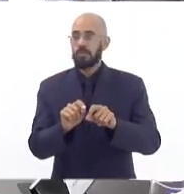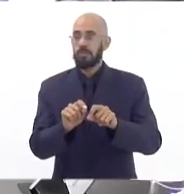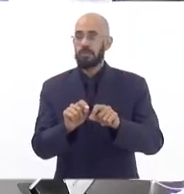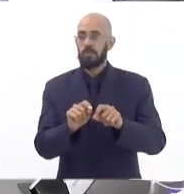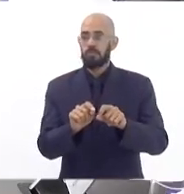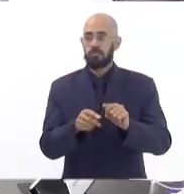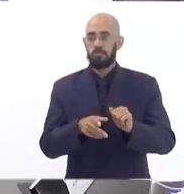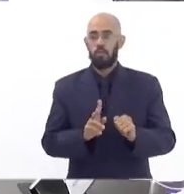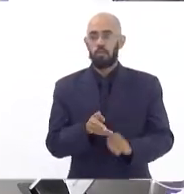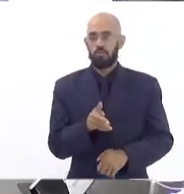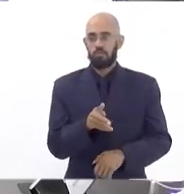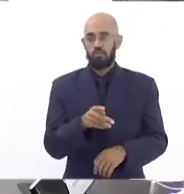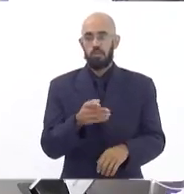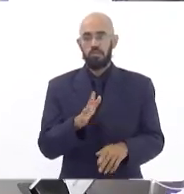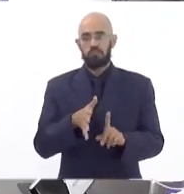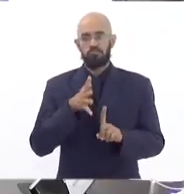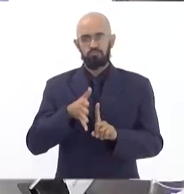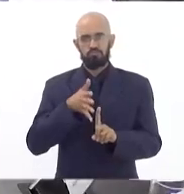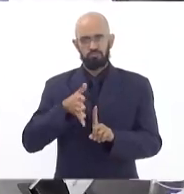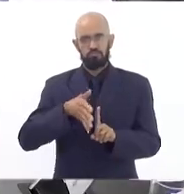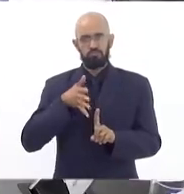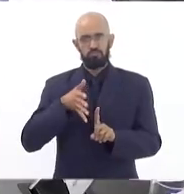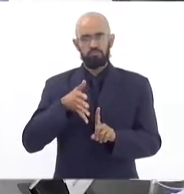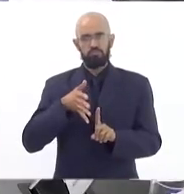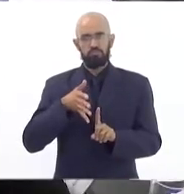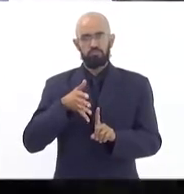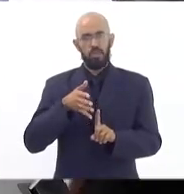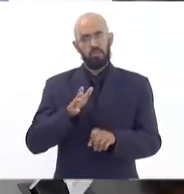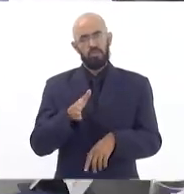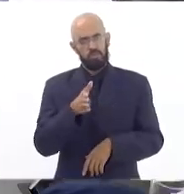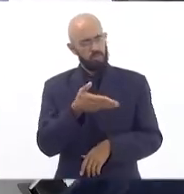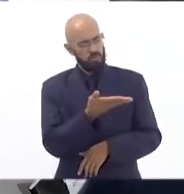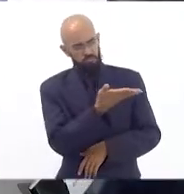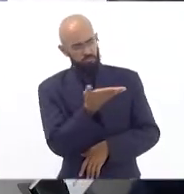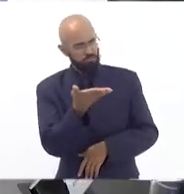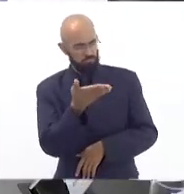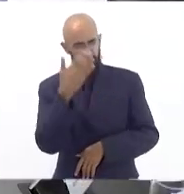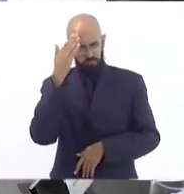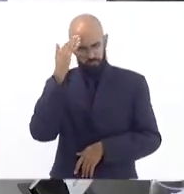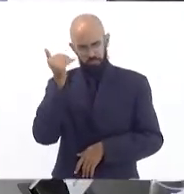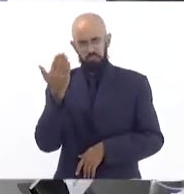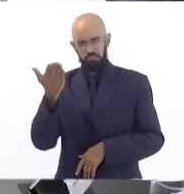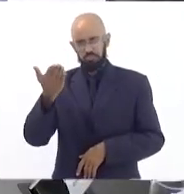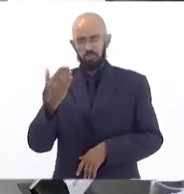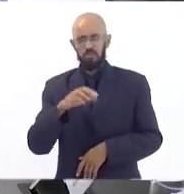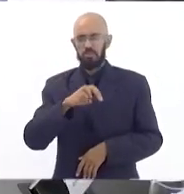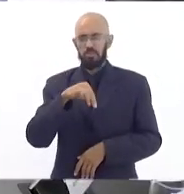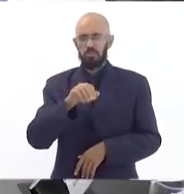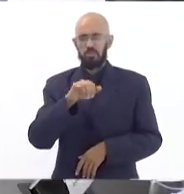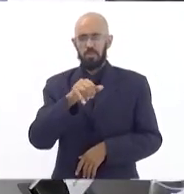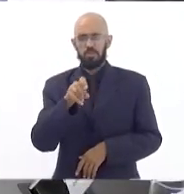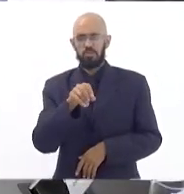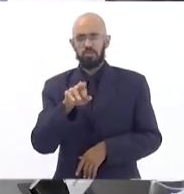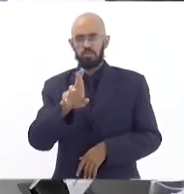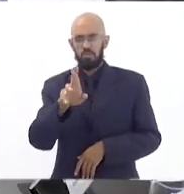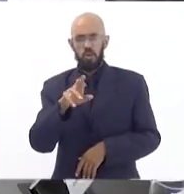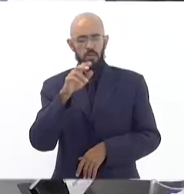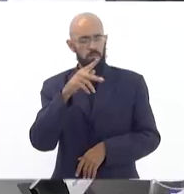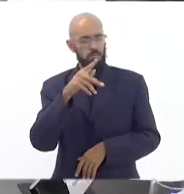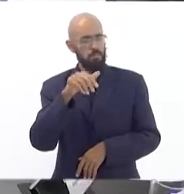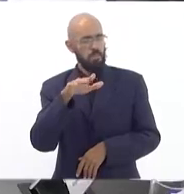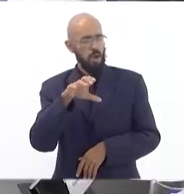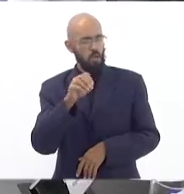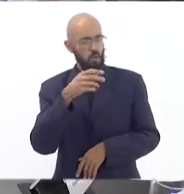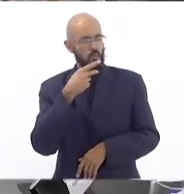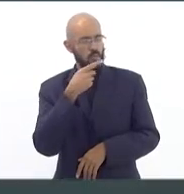continuidade aqui a minha palavra como senhores conhecem é como até o major do Confiança falou